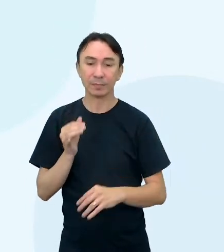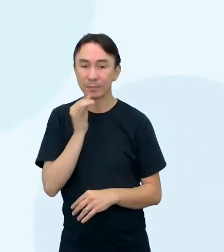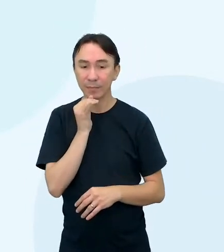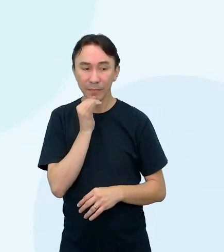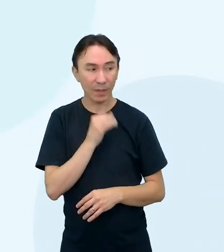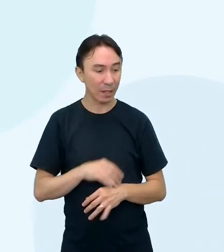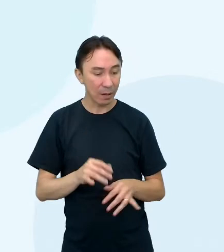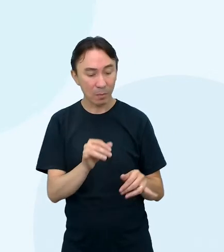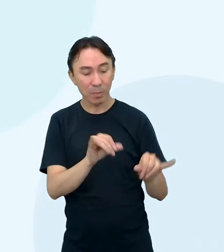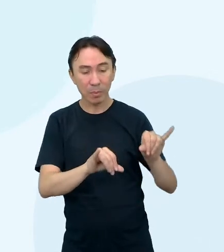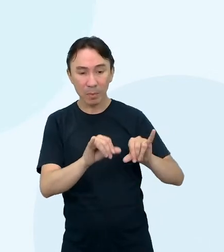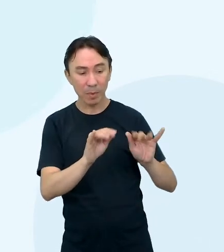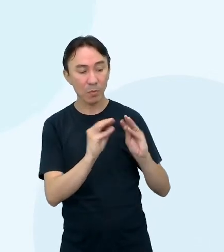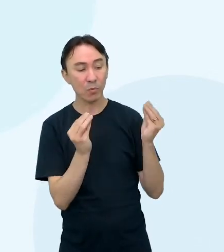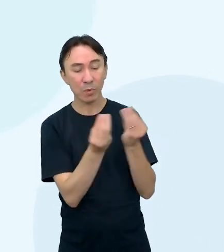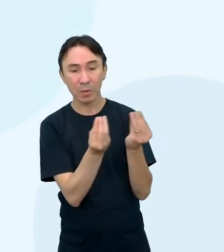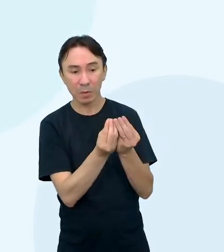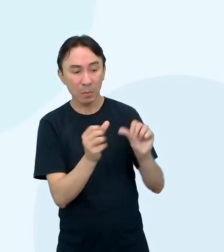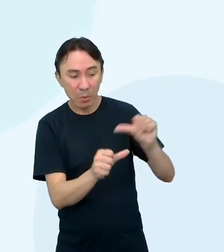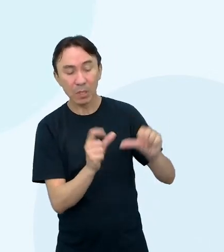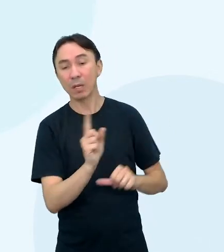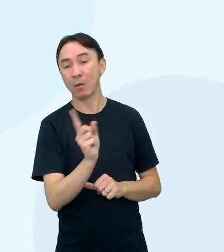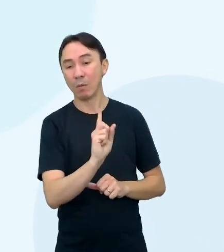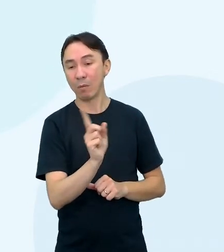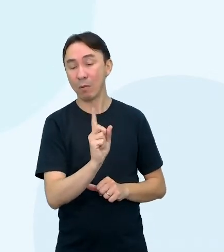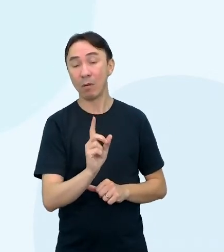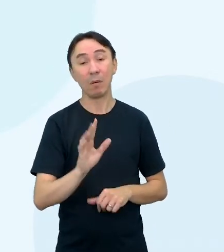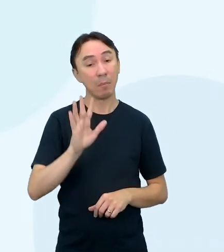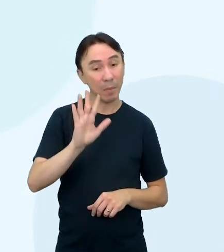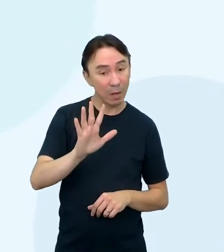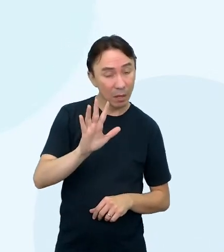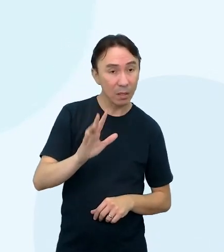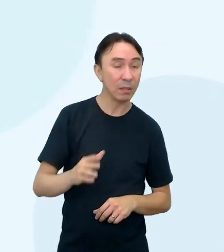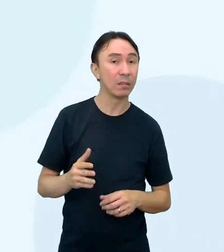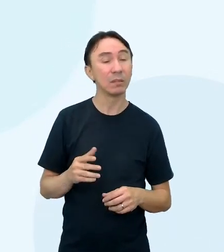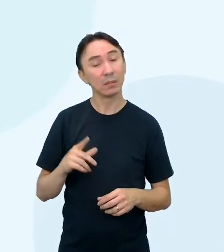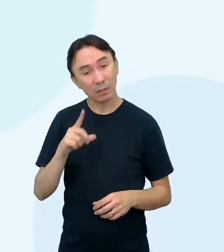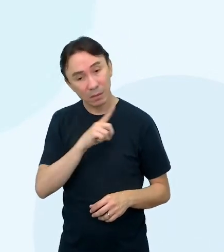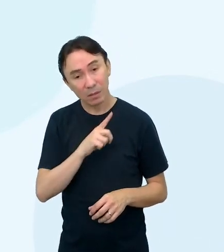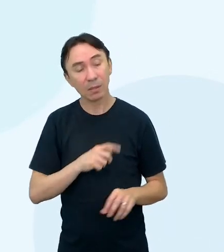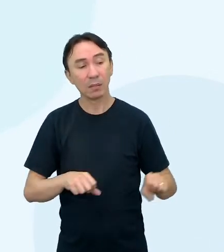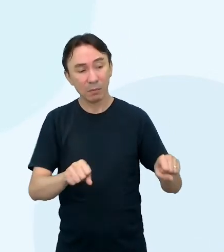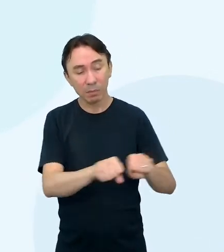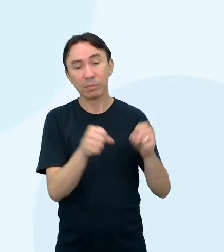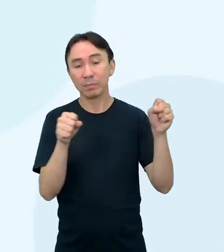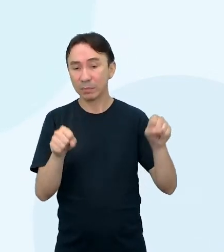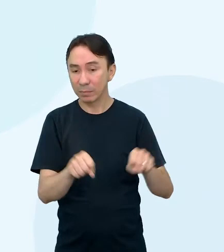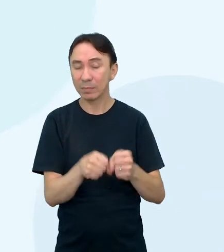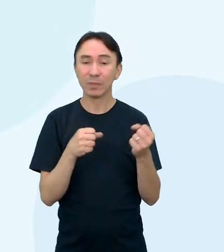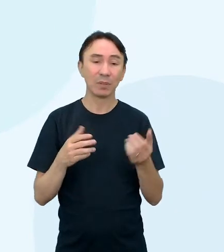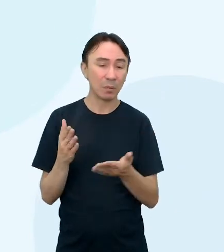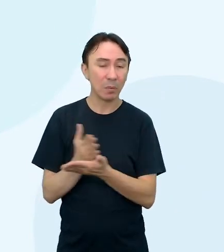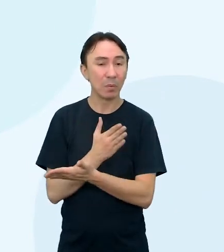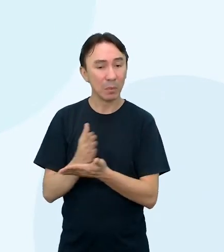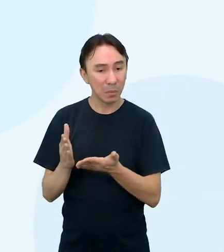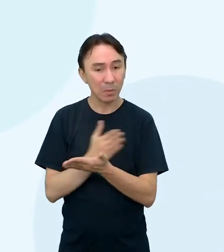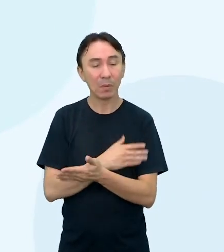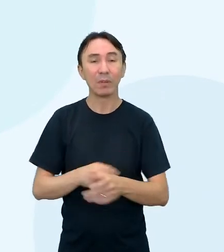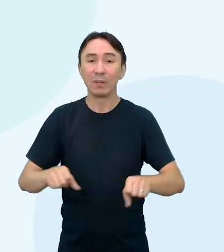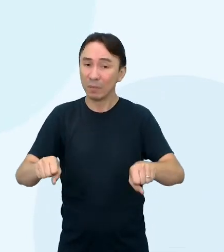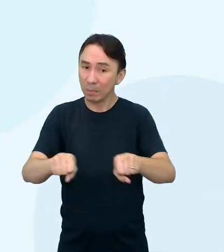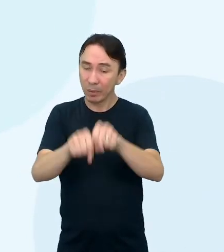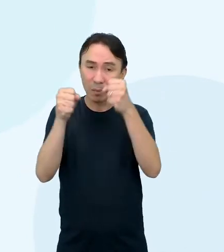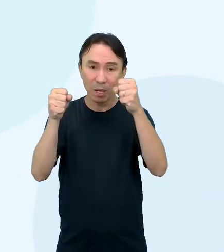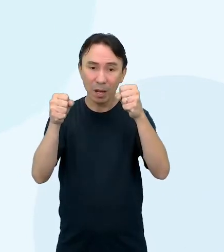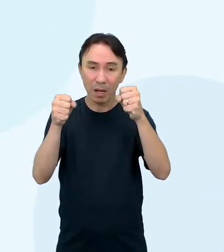quimicamente a substância, mas quebra. Então, eu tenho aqueles aglomerados que começam a ser rachados, fissurados,